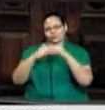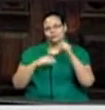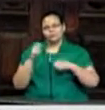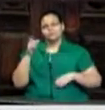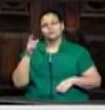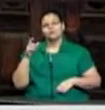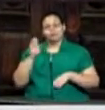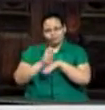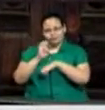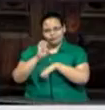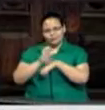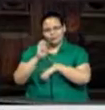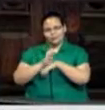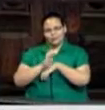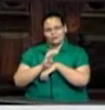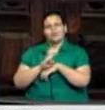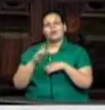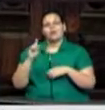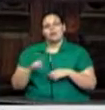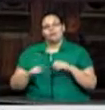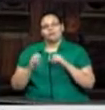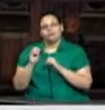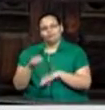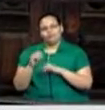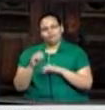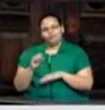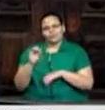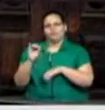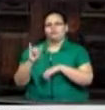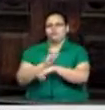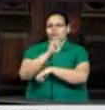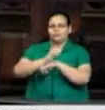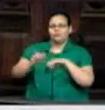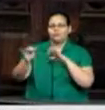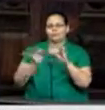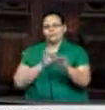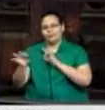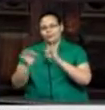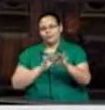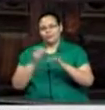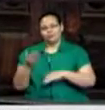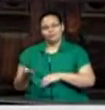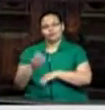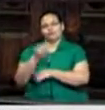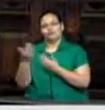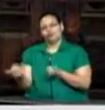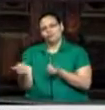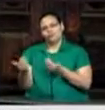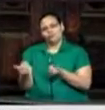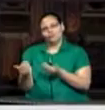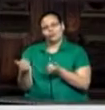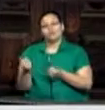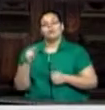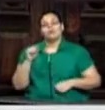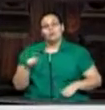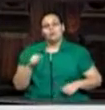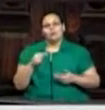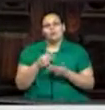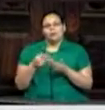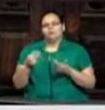A educação profissional é estratégica, porque ela prepara os nossos jovens para, com